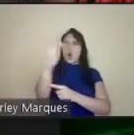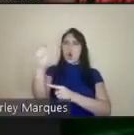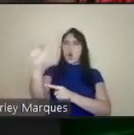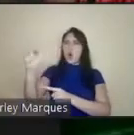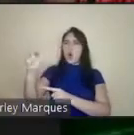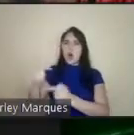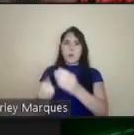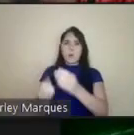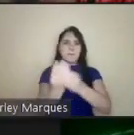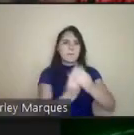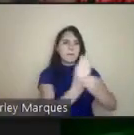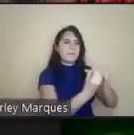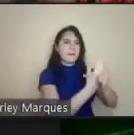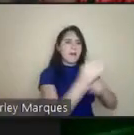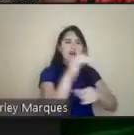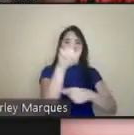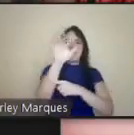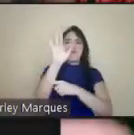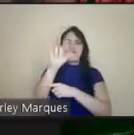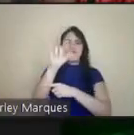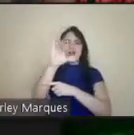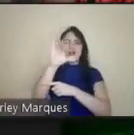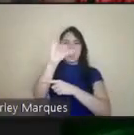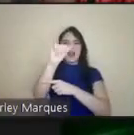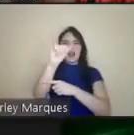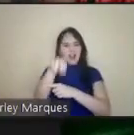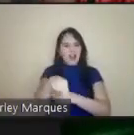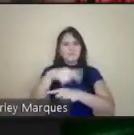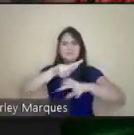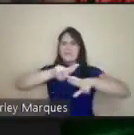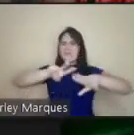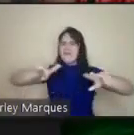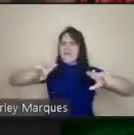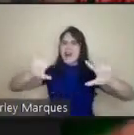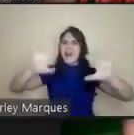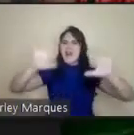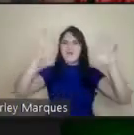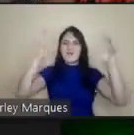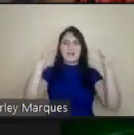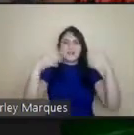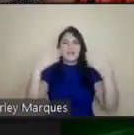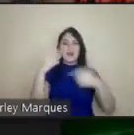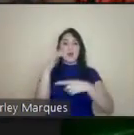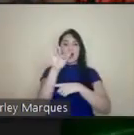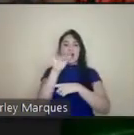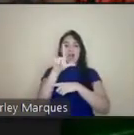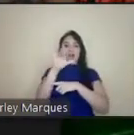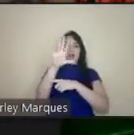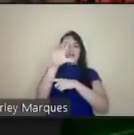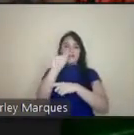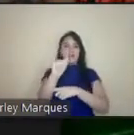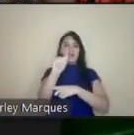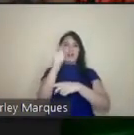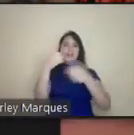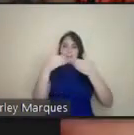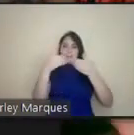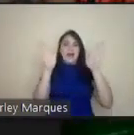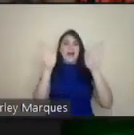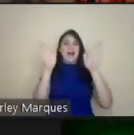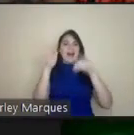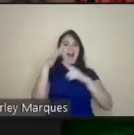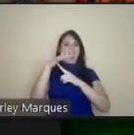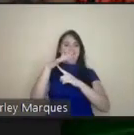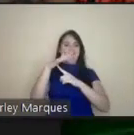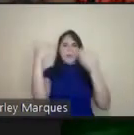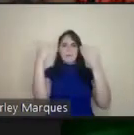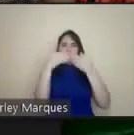aqui em Canudos, a Fligê, a da Praia do Forte, enfim. Então, a Flica foi como se fosse assim a feira que deu um pouco